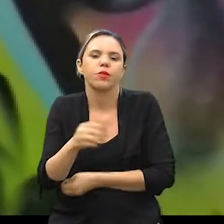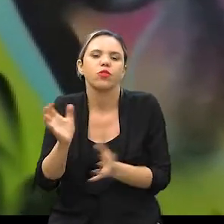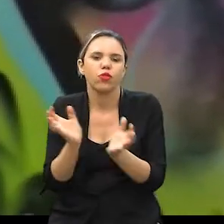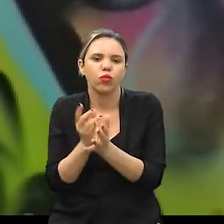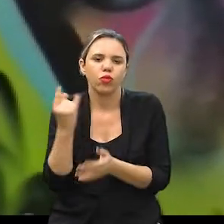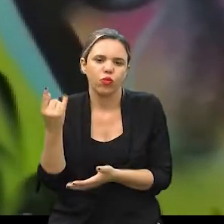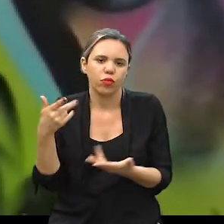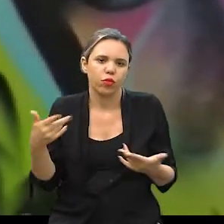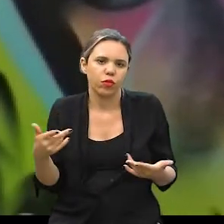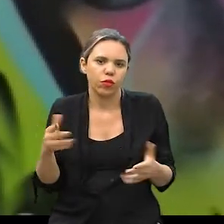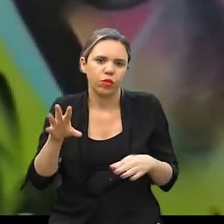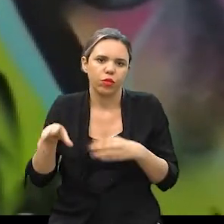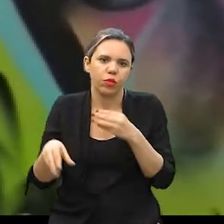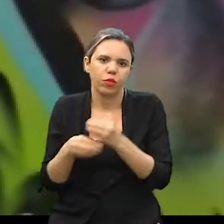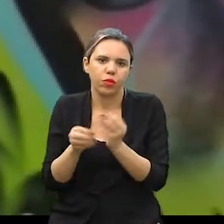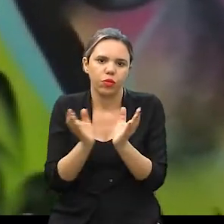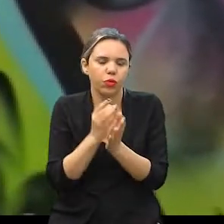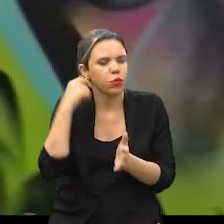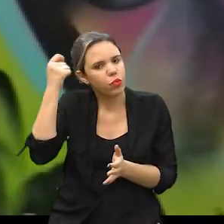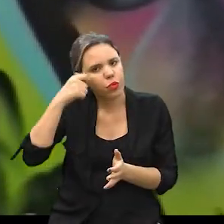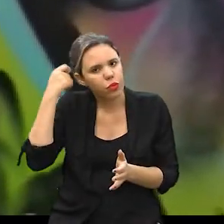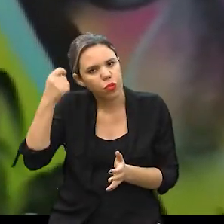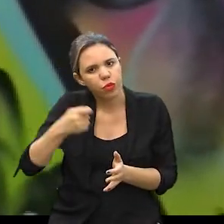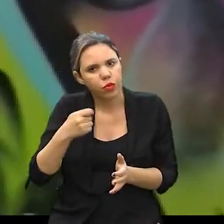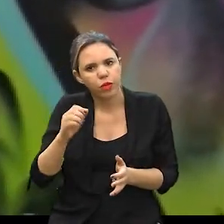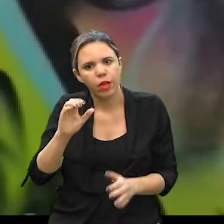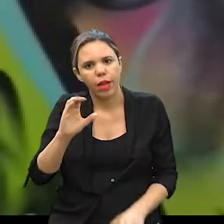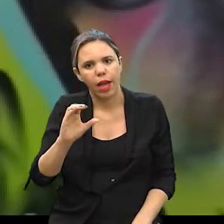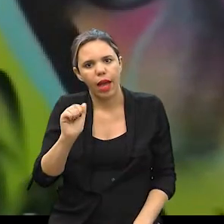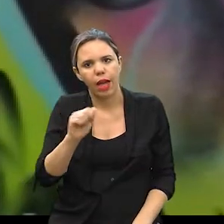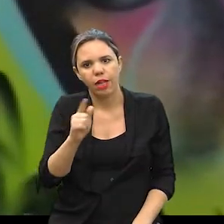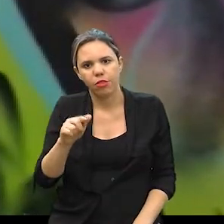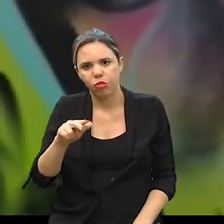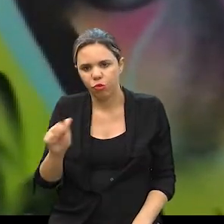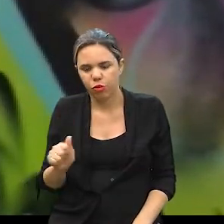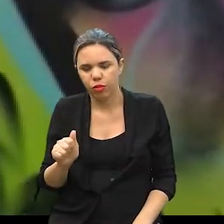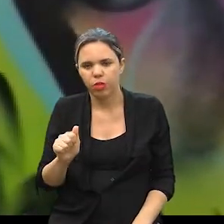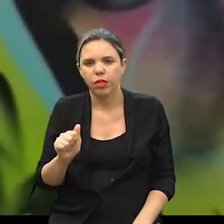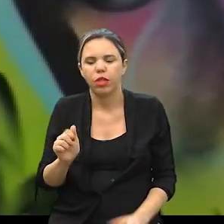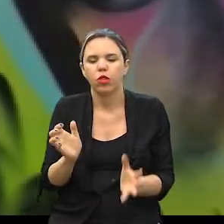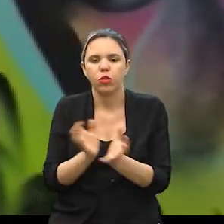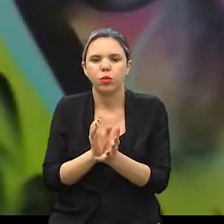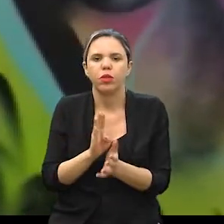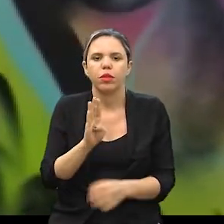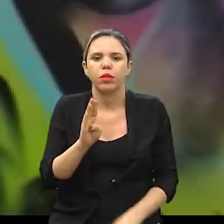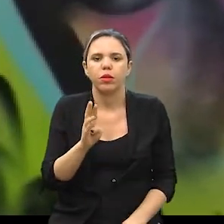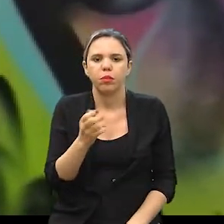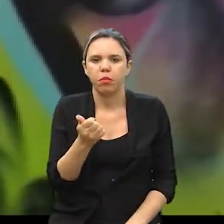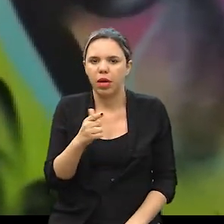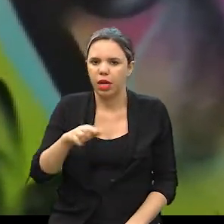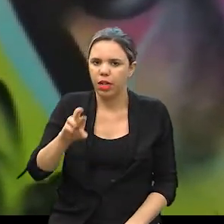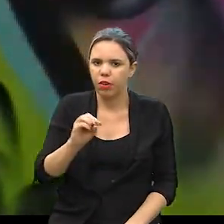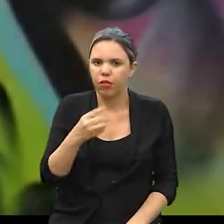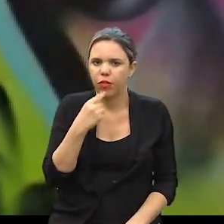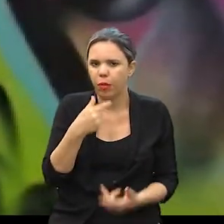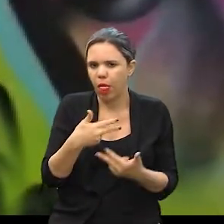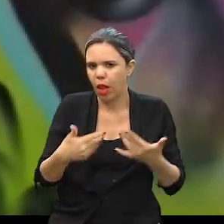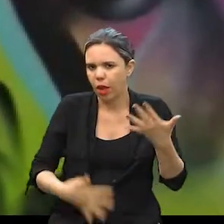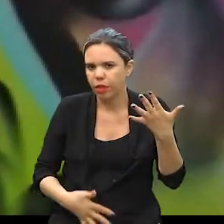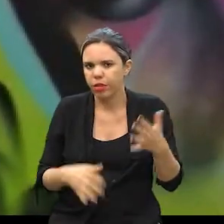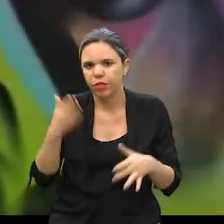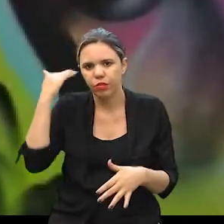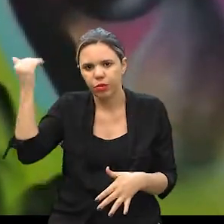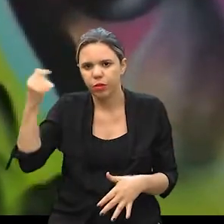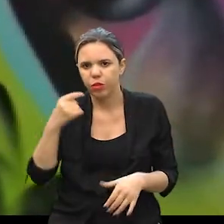Rock, incluindo bandas e artistas como Cazuza, Barão Vermelho, Ira e por aí vai. O resto